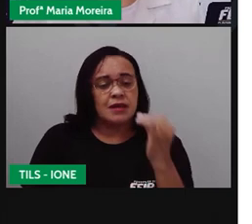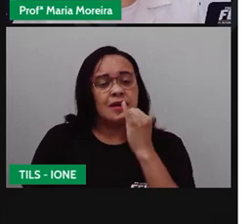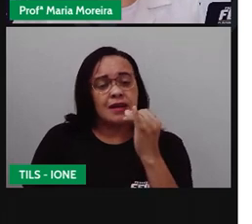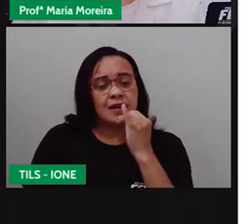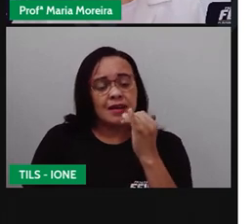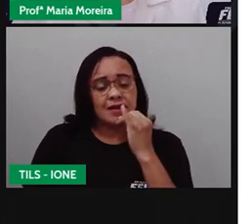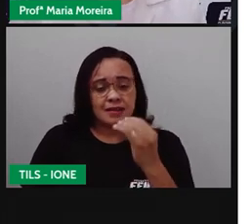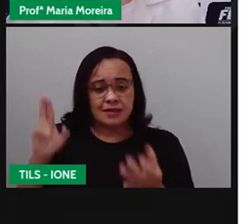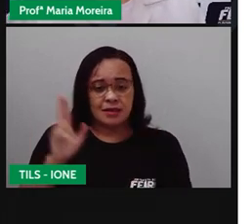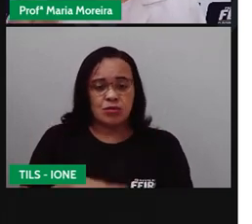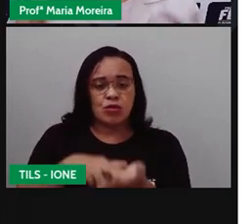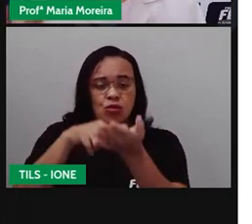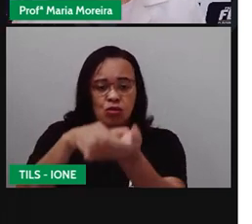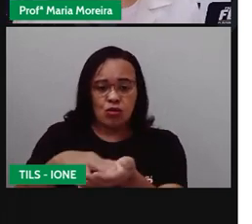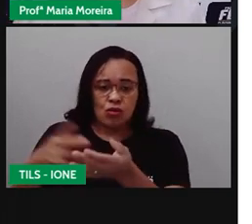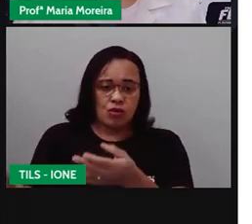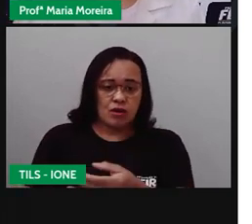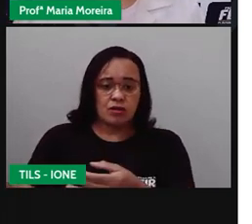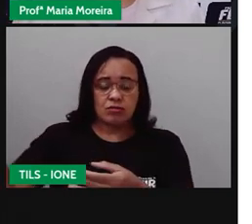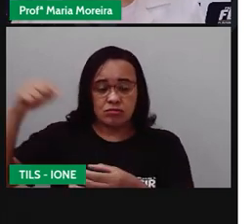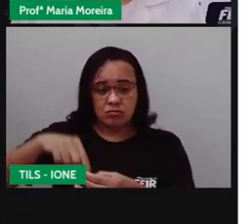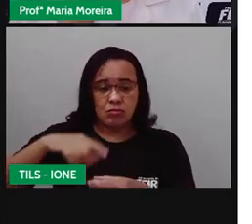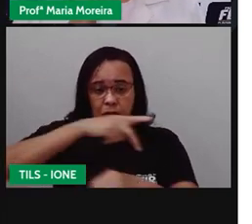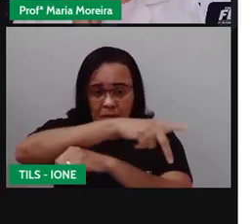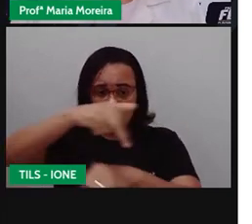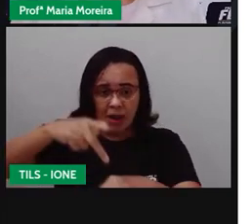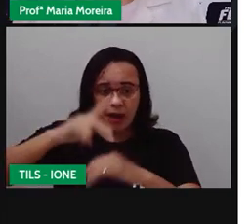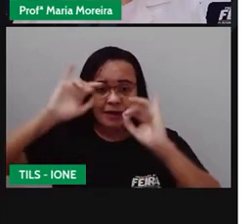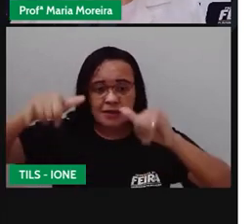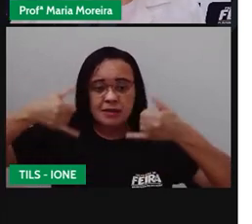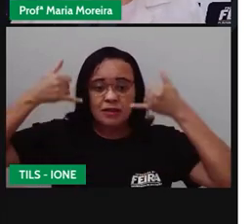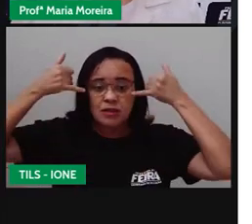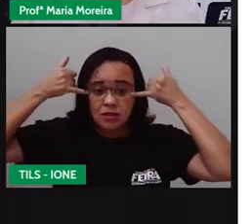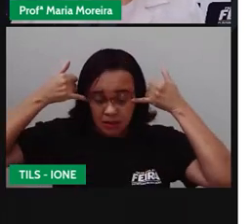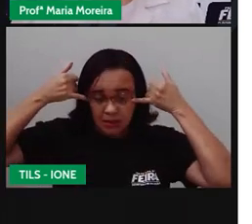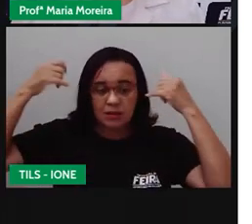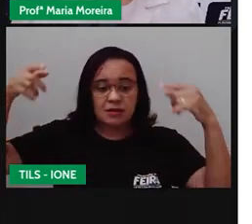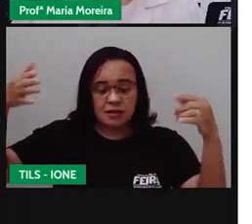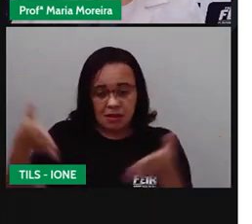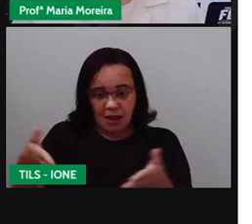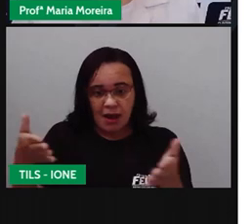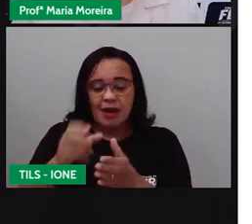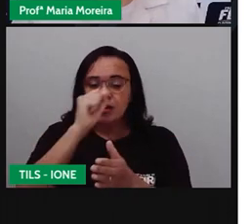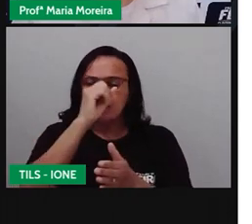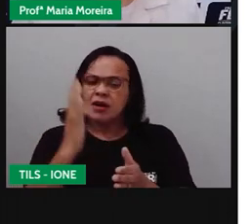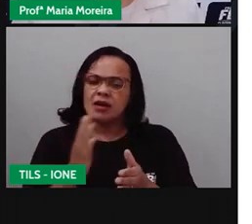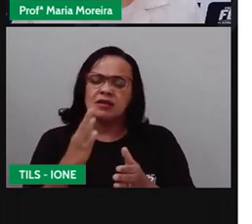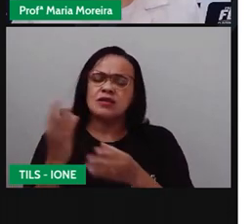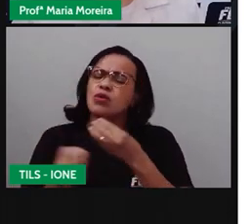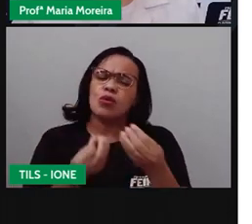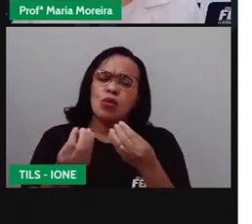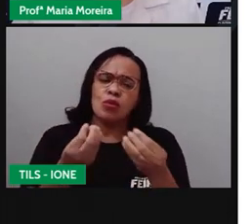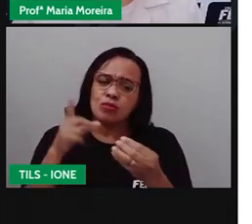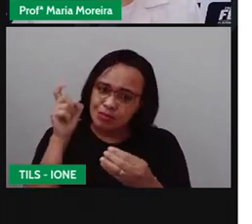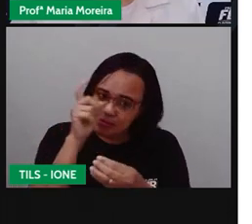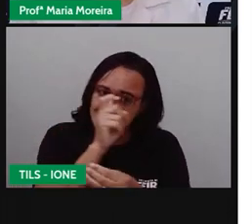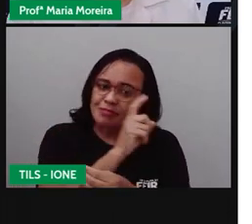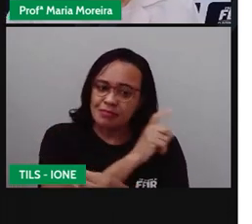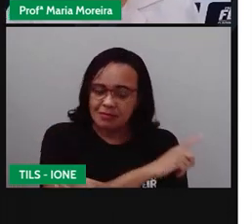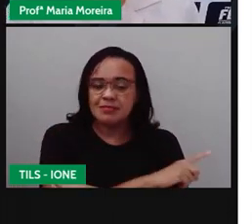aqui, para o Brasil? Imagina se nada disso fosse possível. A vida seria bem difícil, não é? Pois é, muito